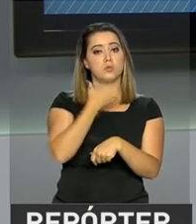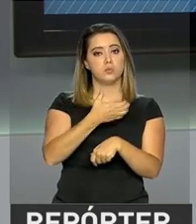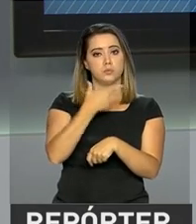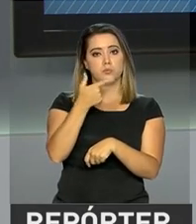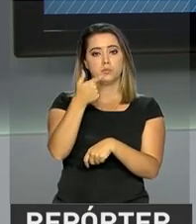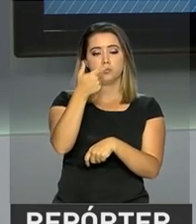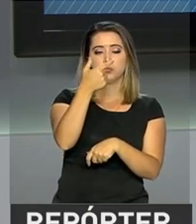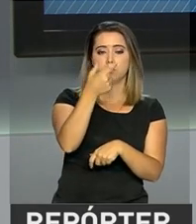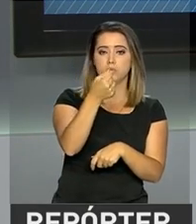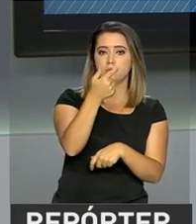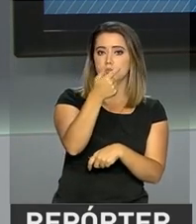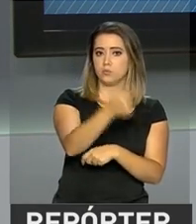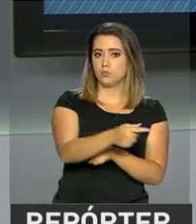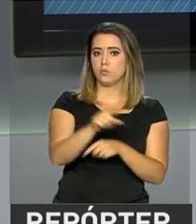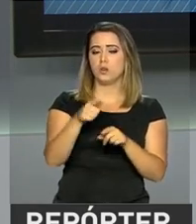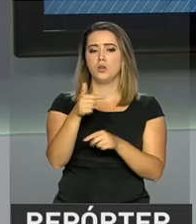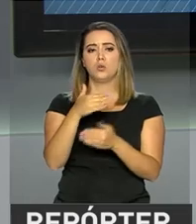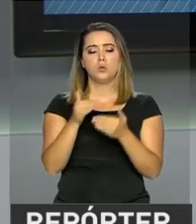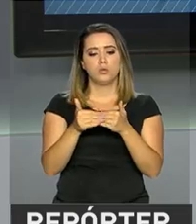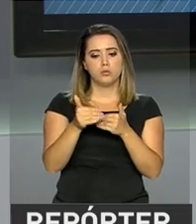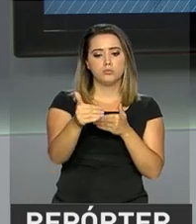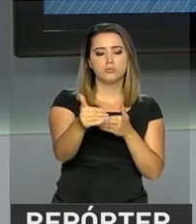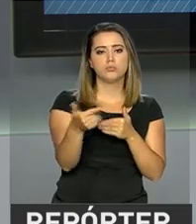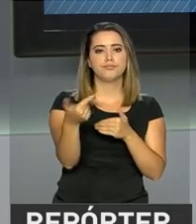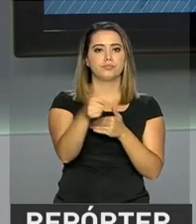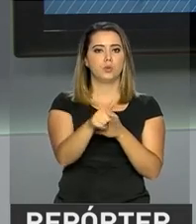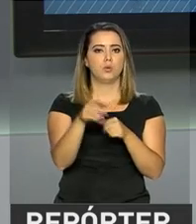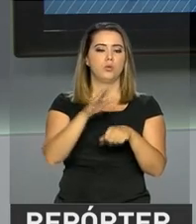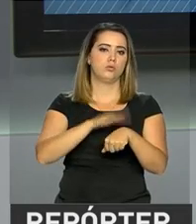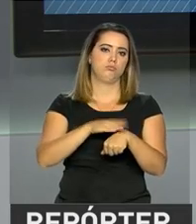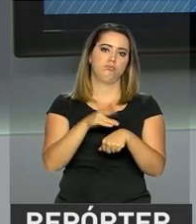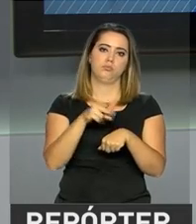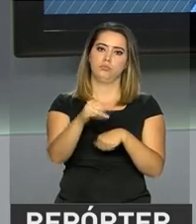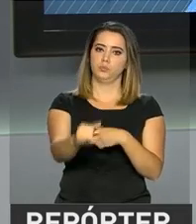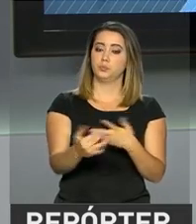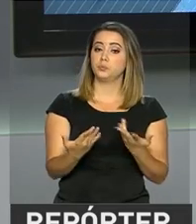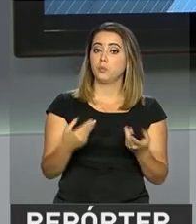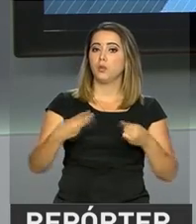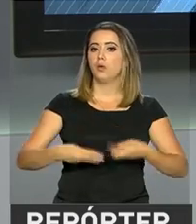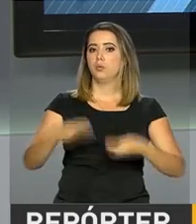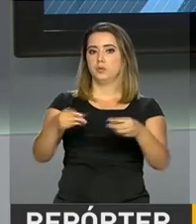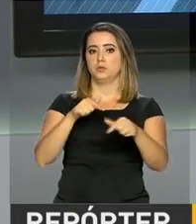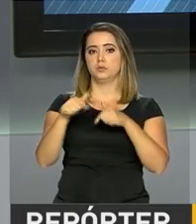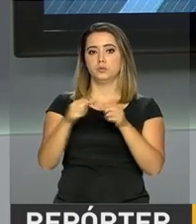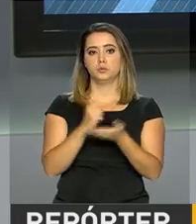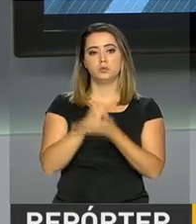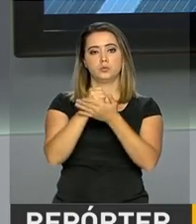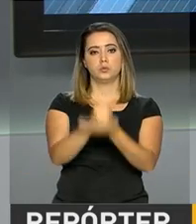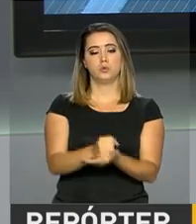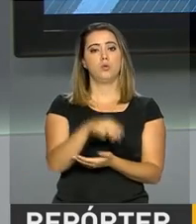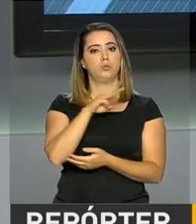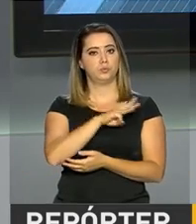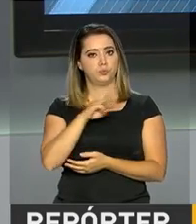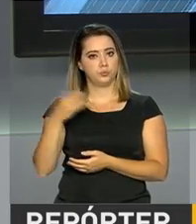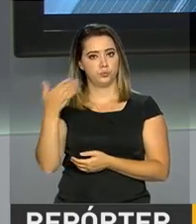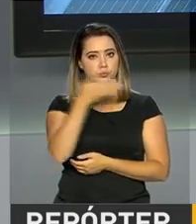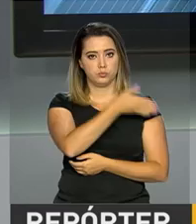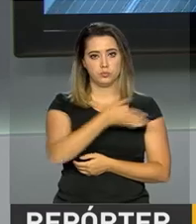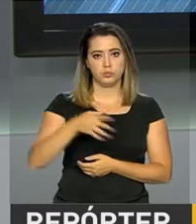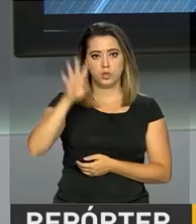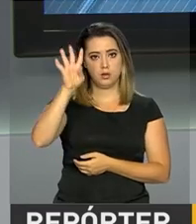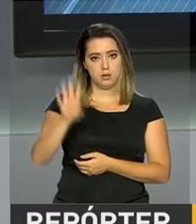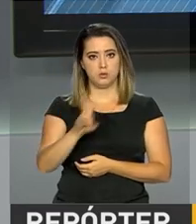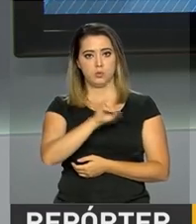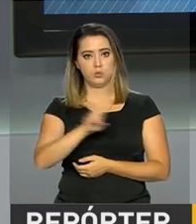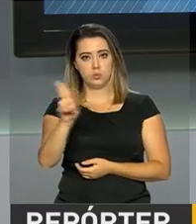dezembro de 2017 e não haverá nova prorrogação. O Ministério do Trabalho disponibilizou em seu site a lista com